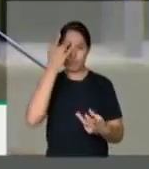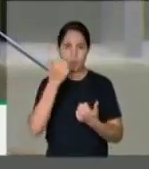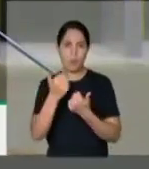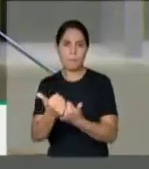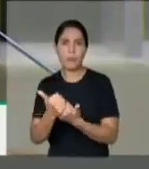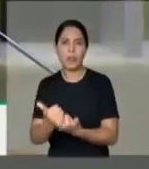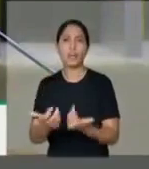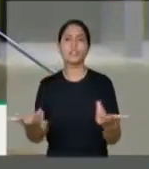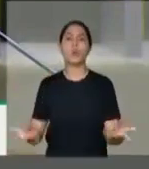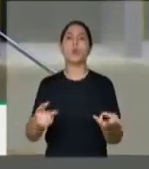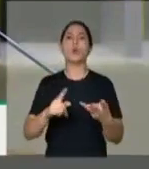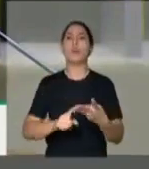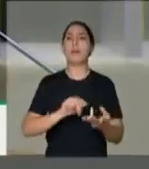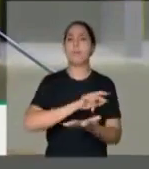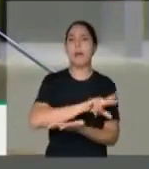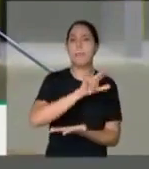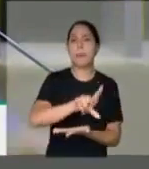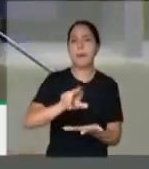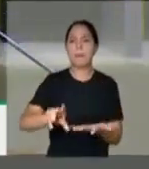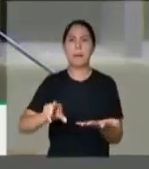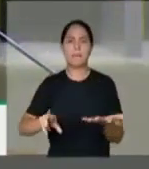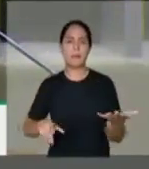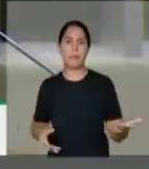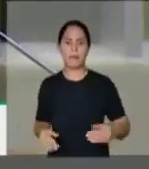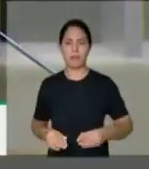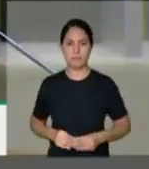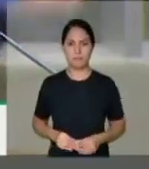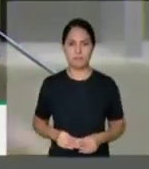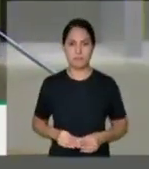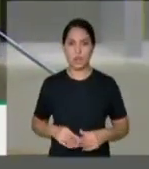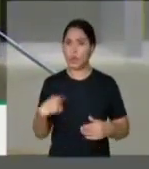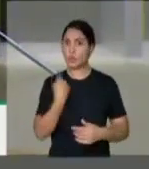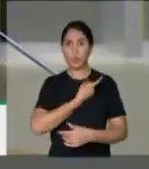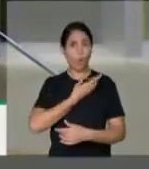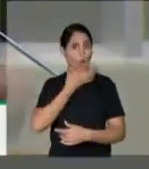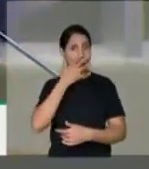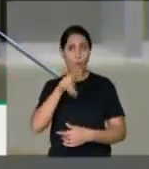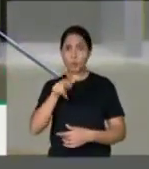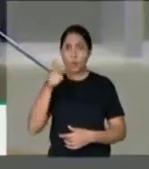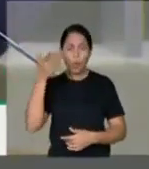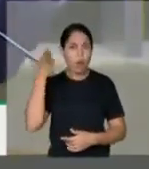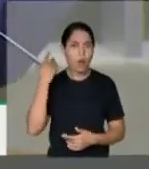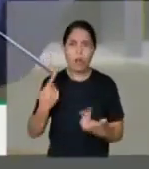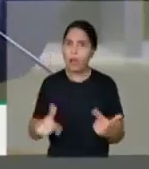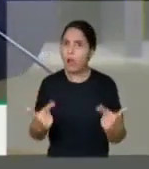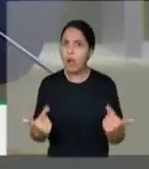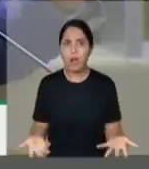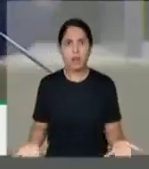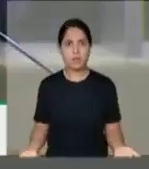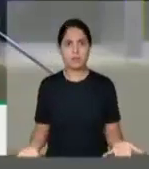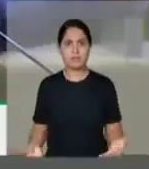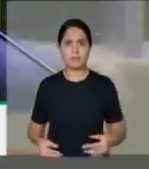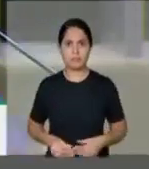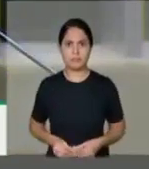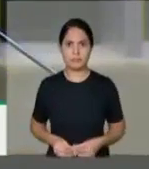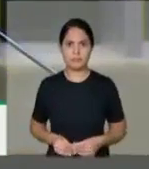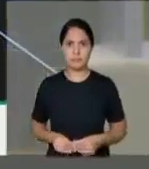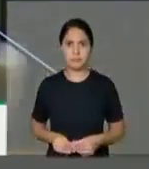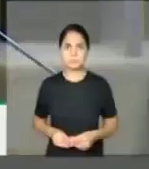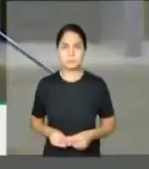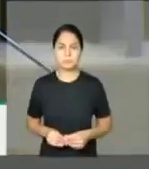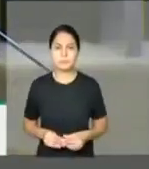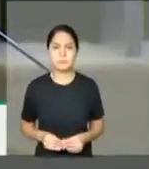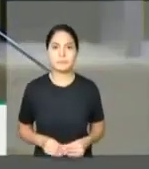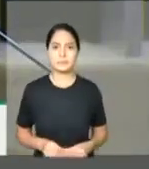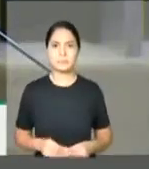apoiadores, são eles que estão dividindo esse país como nós nunca vimos. E não dividindo para somar uma